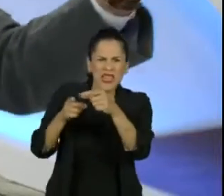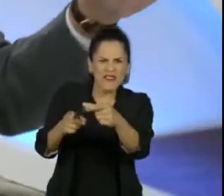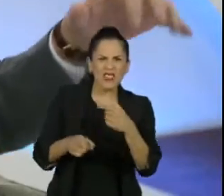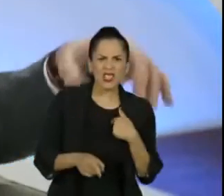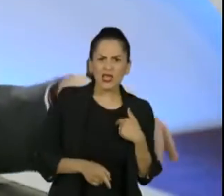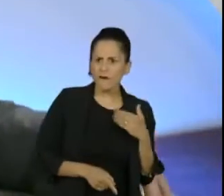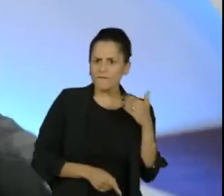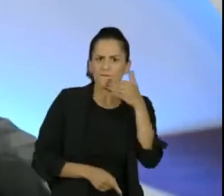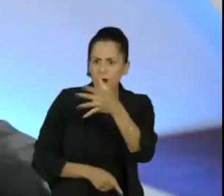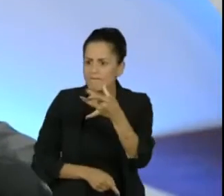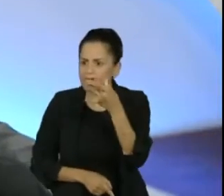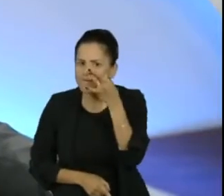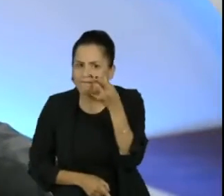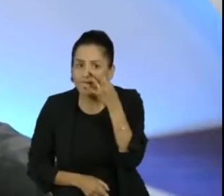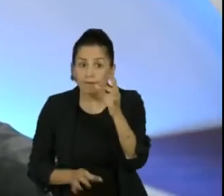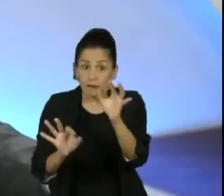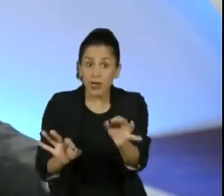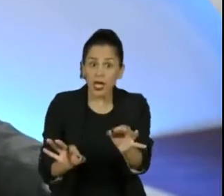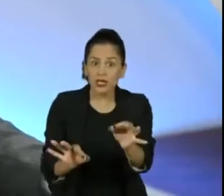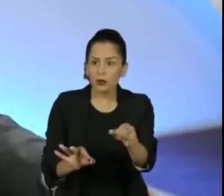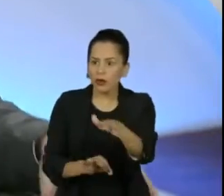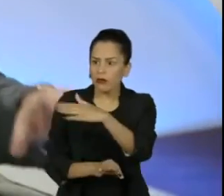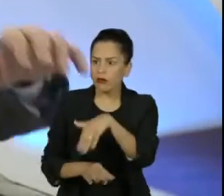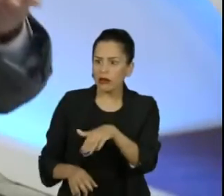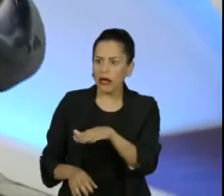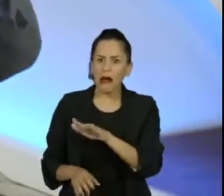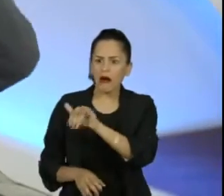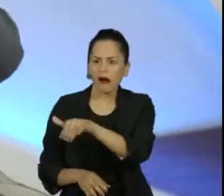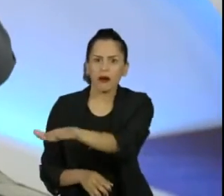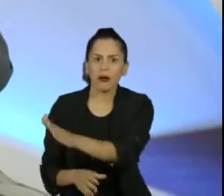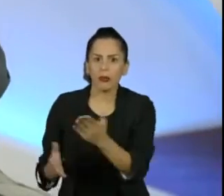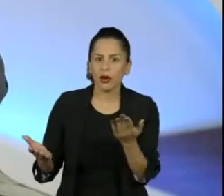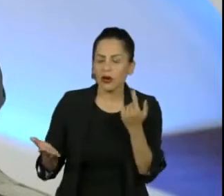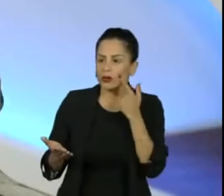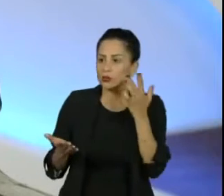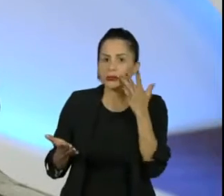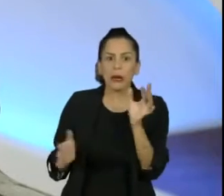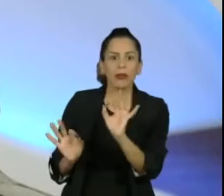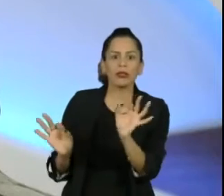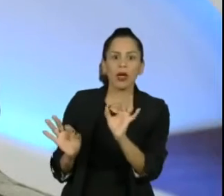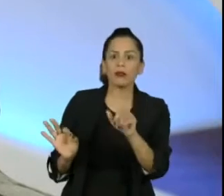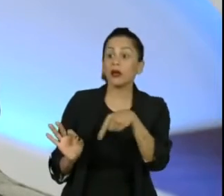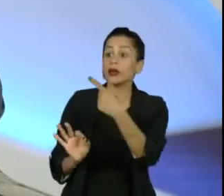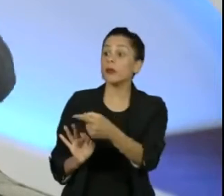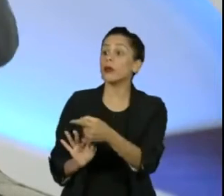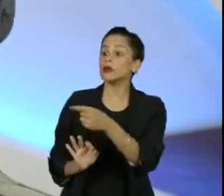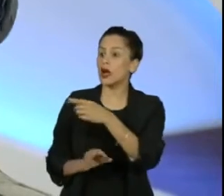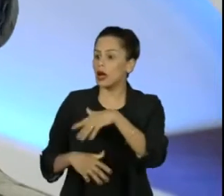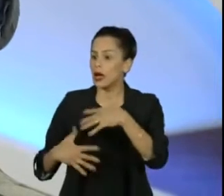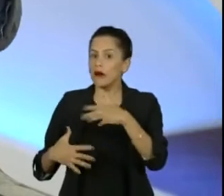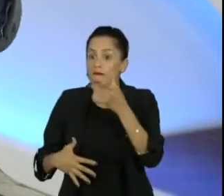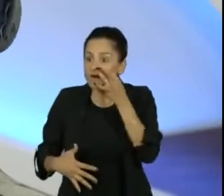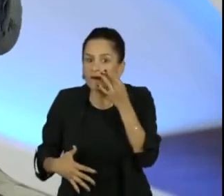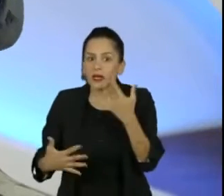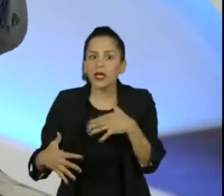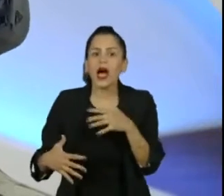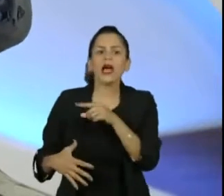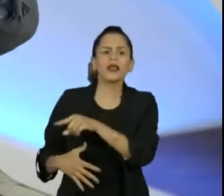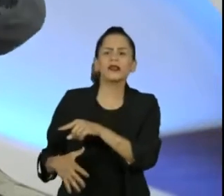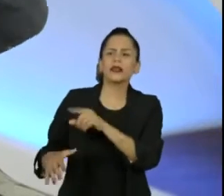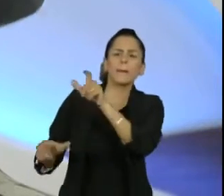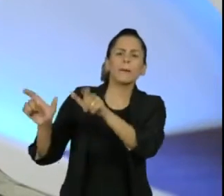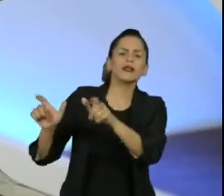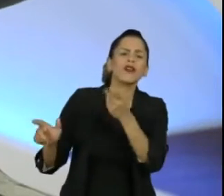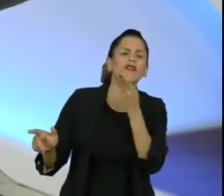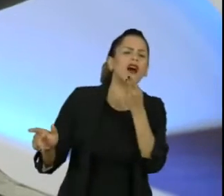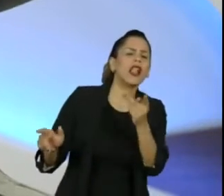que eu nem sabia que existia na cidade que eu nasci, eu ouvi muito o nome do Patrus. Só para esclarecer, tá? Porque fica